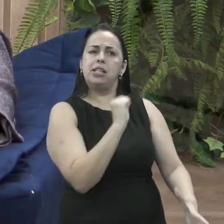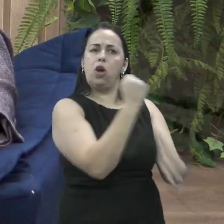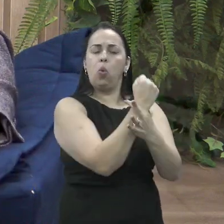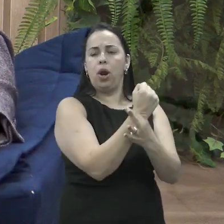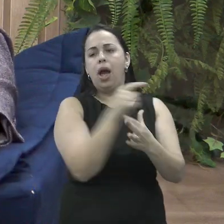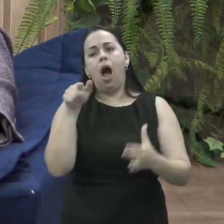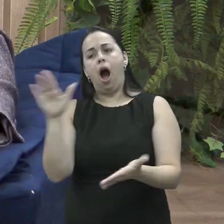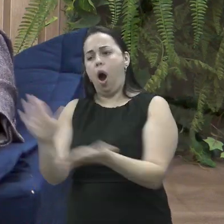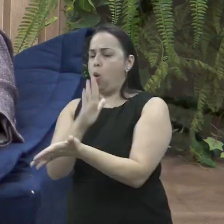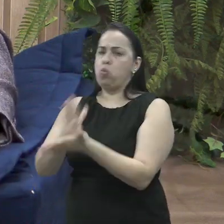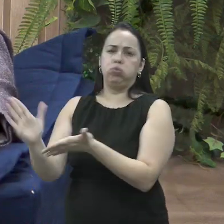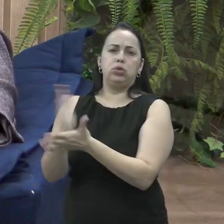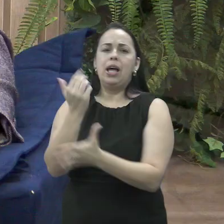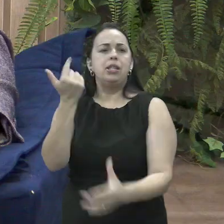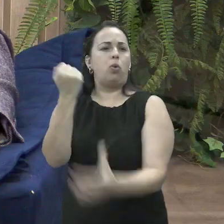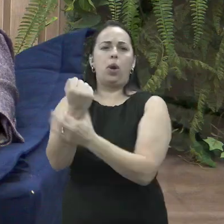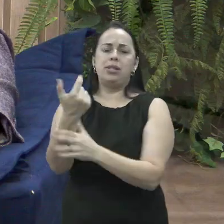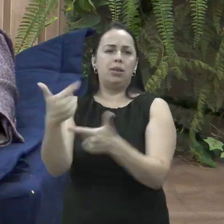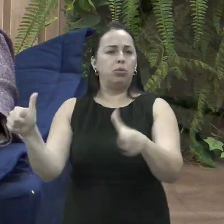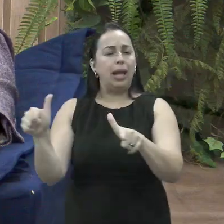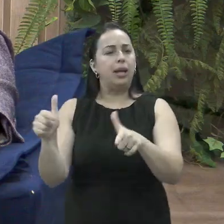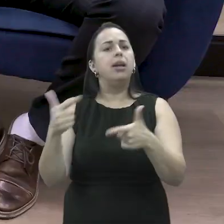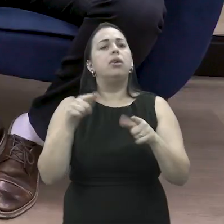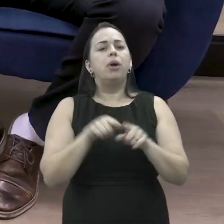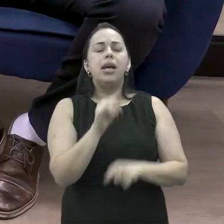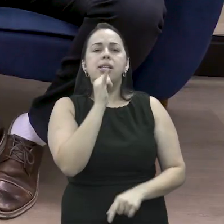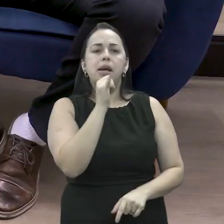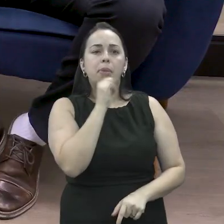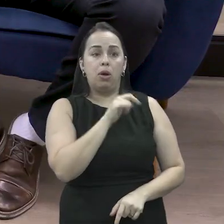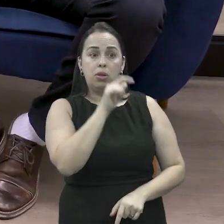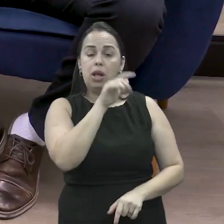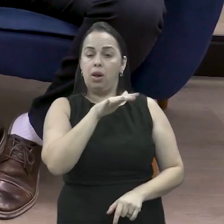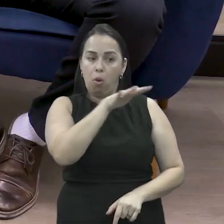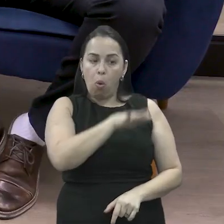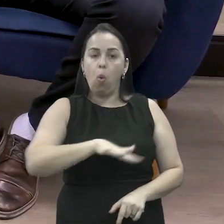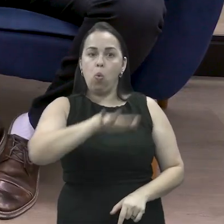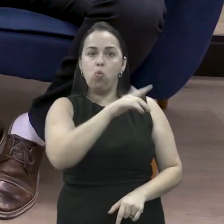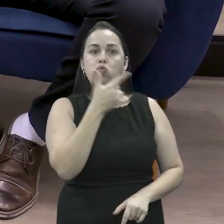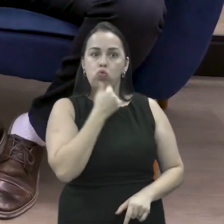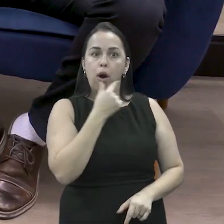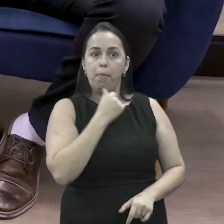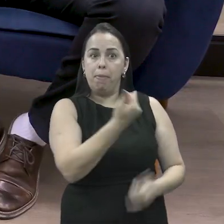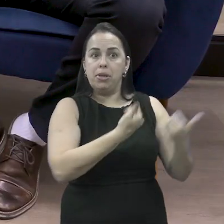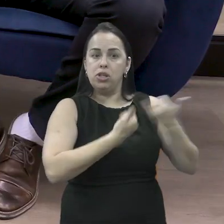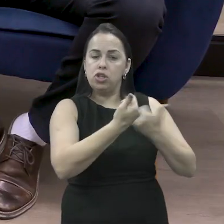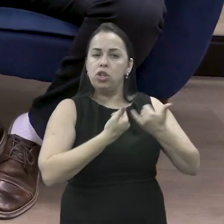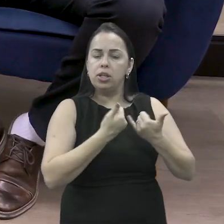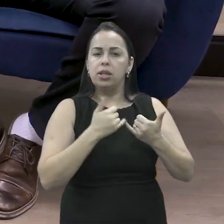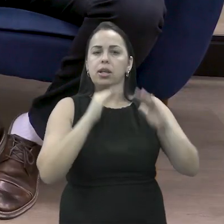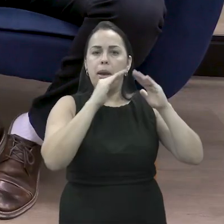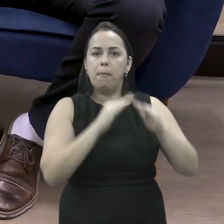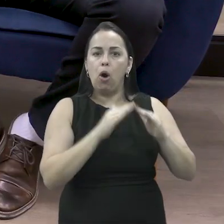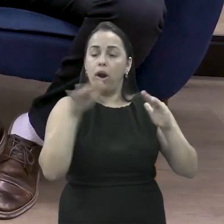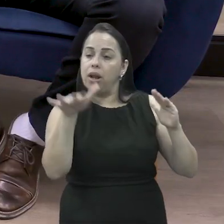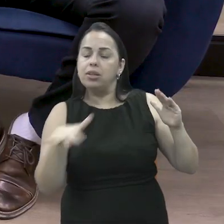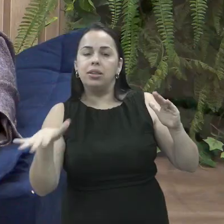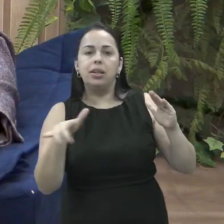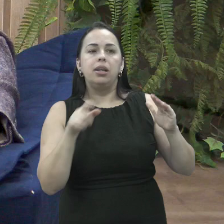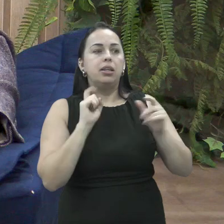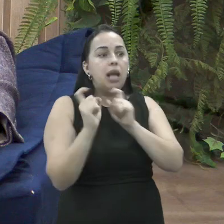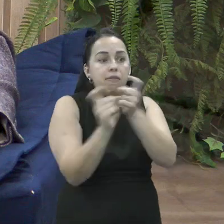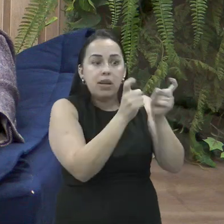outros bairros, claramente as pessoas estão desesperadas. Para você ter uma ideia, um dos moradores dessa região chegou a comentar comigo